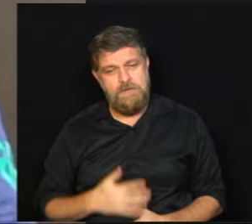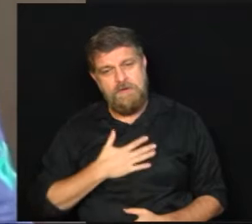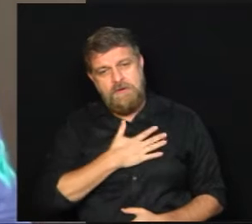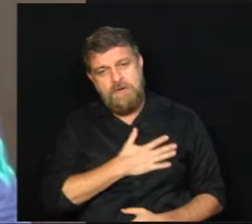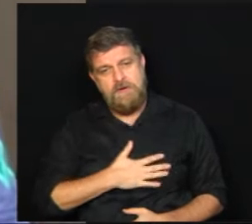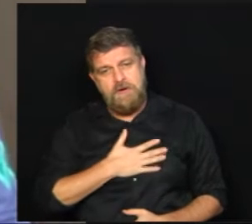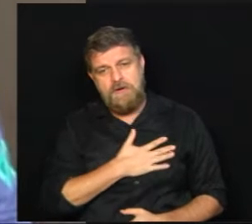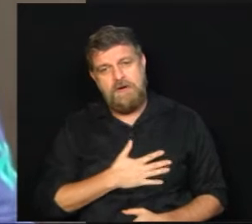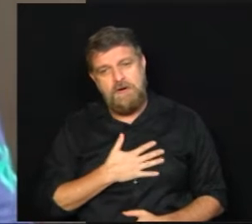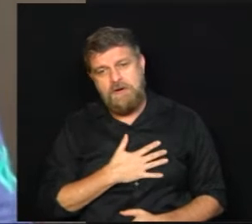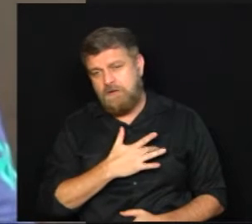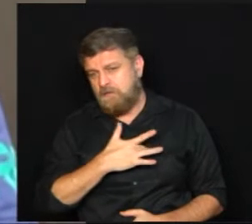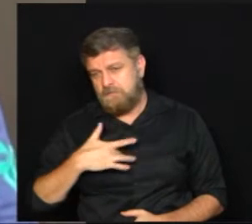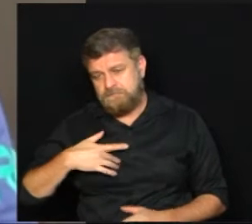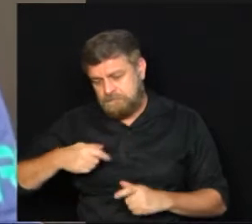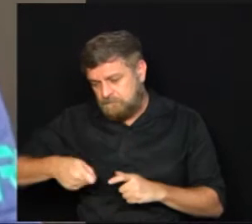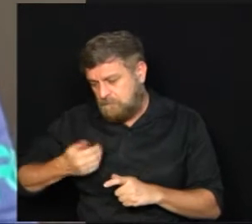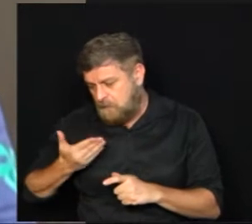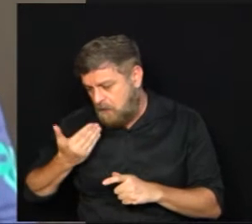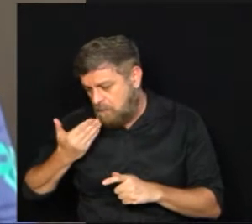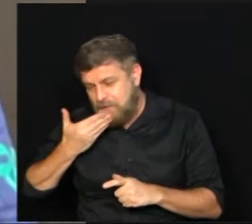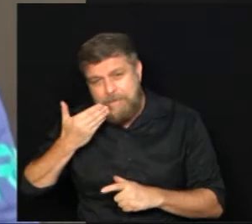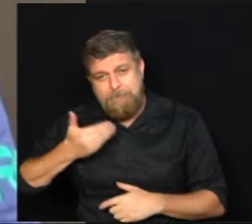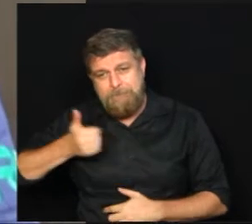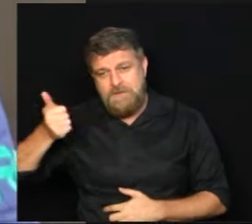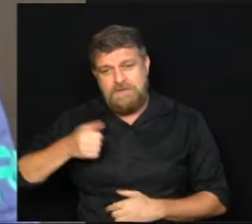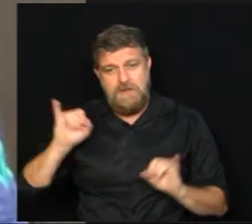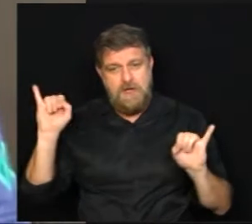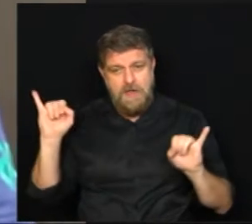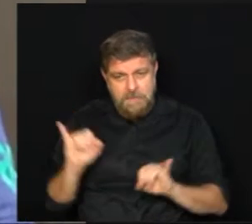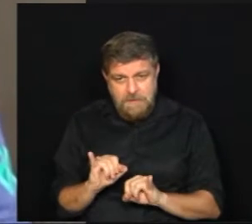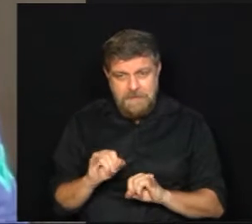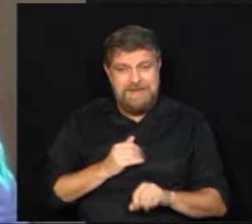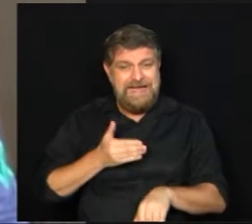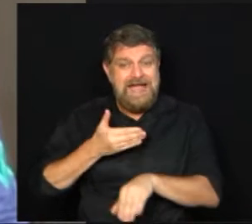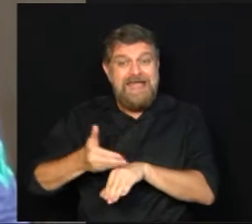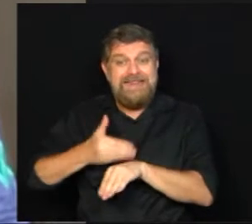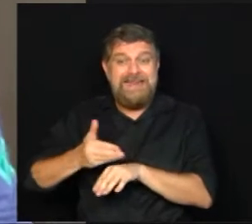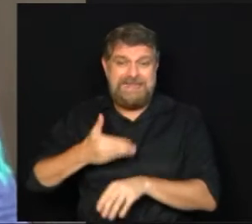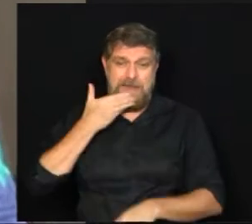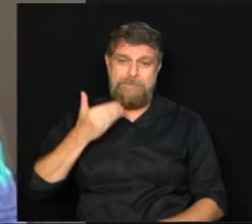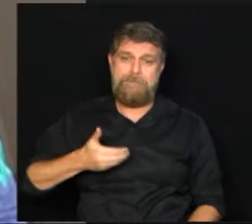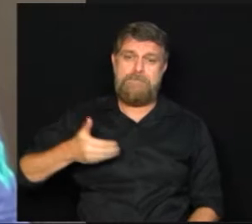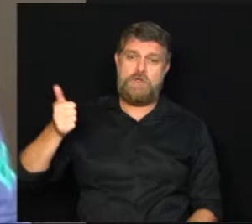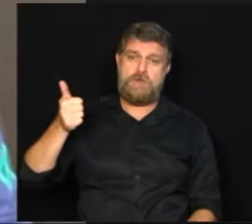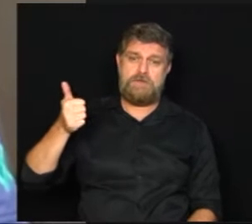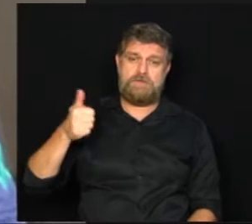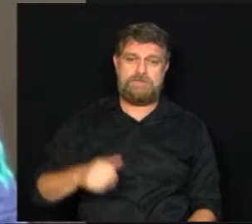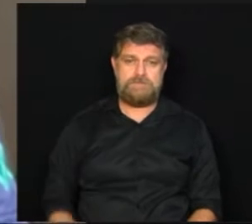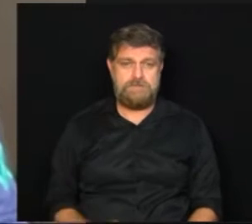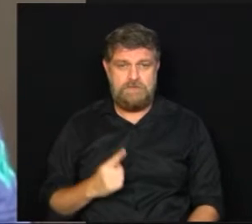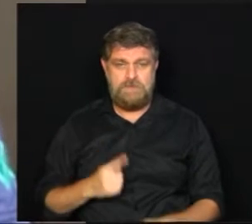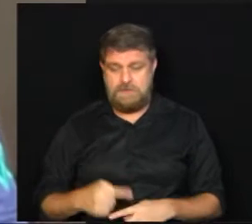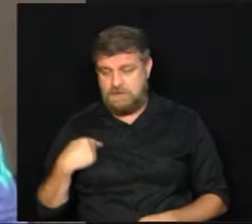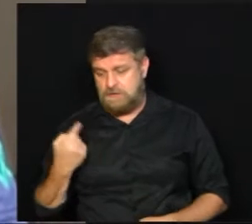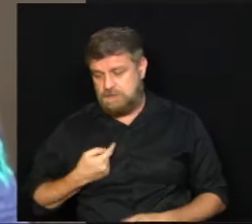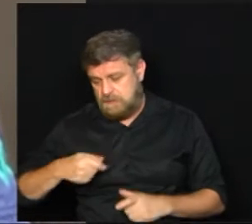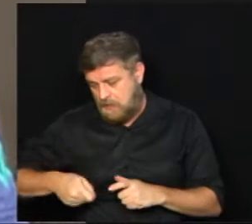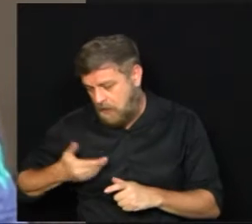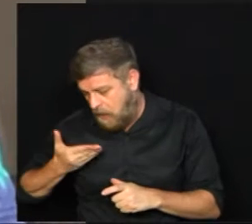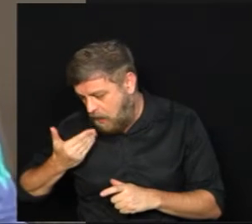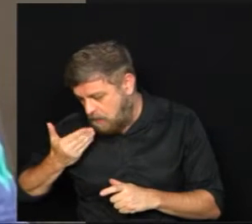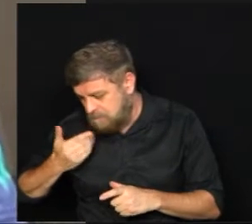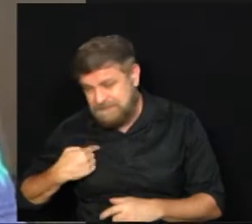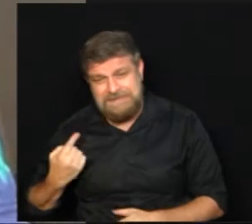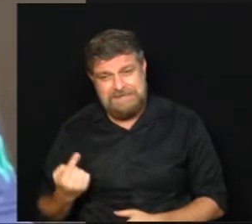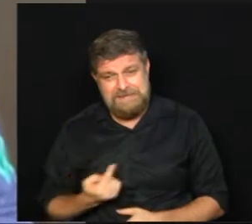de comer melhor, não só para estar mais magra, mas para conseguir treinar melhor. Tá. Porque a gente é o que a gente come. Então, se eu